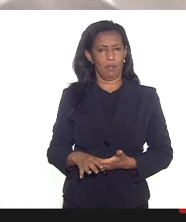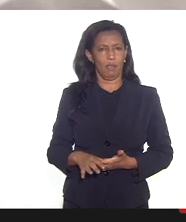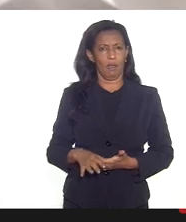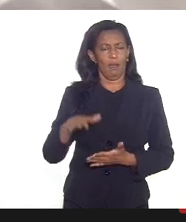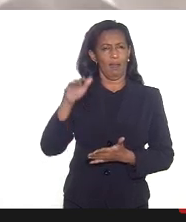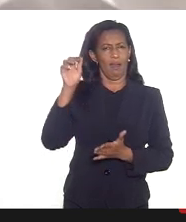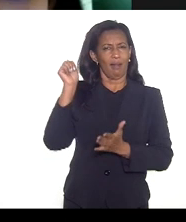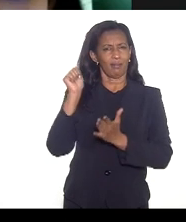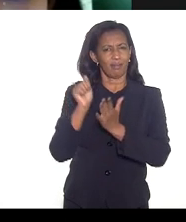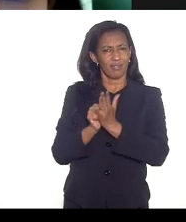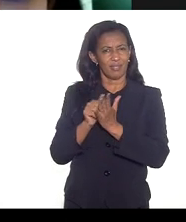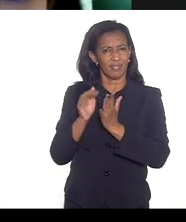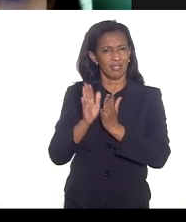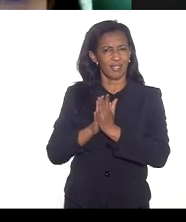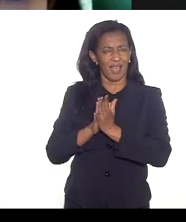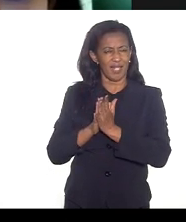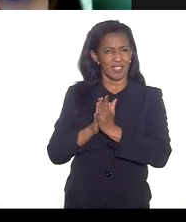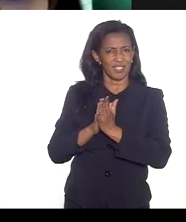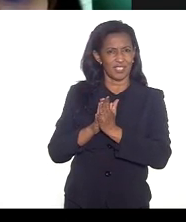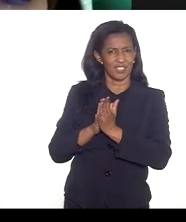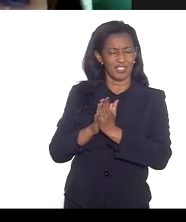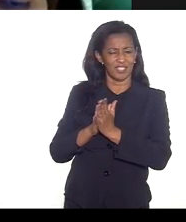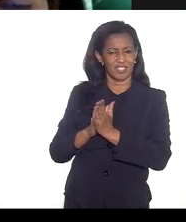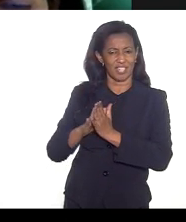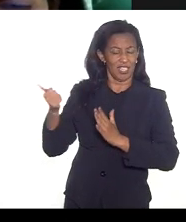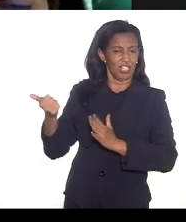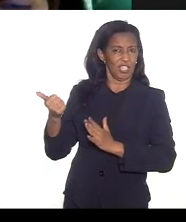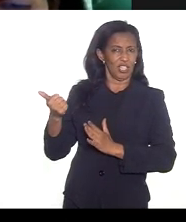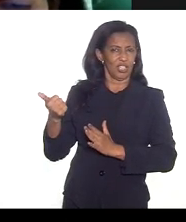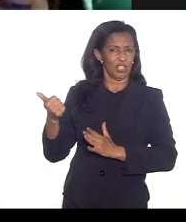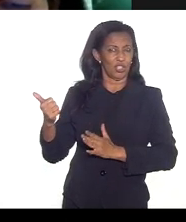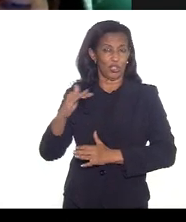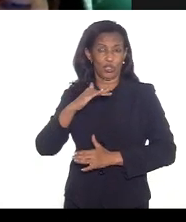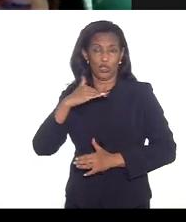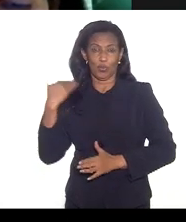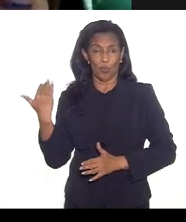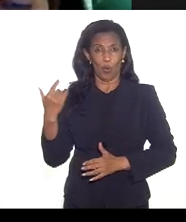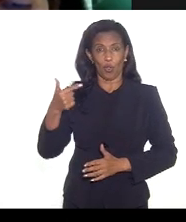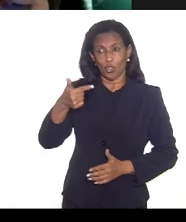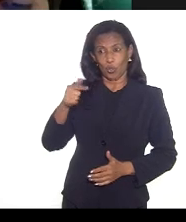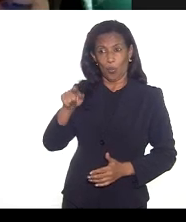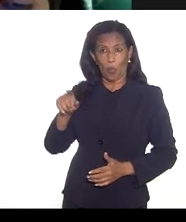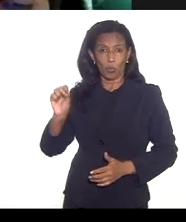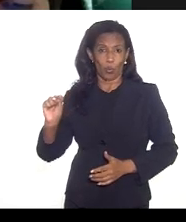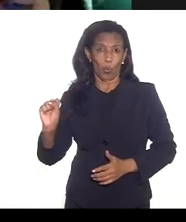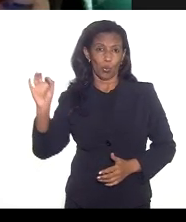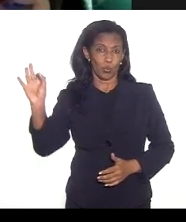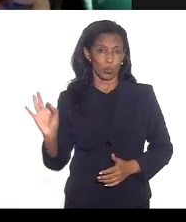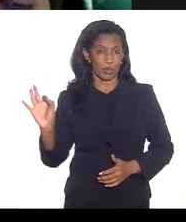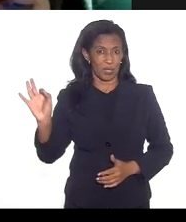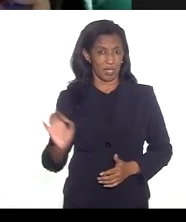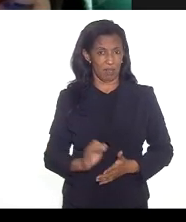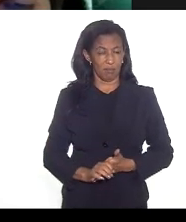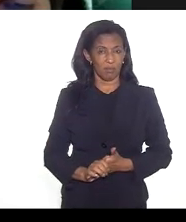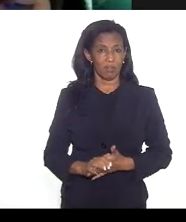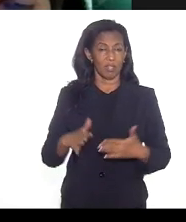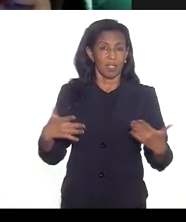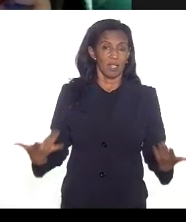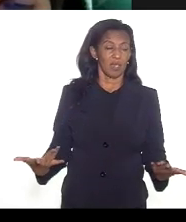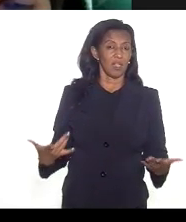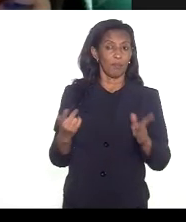passa a ser superior à taxa de natalidade geral que é de 2.8 e por trás disso